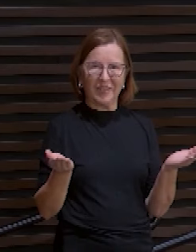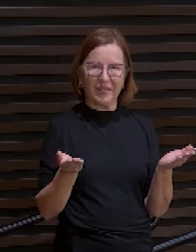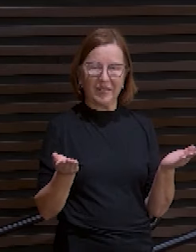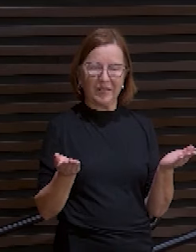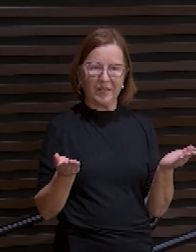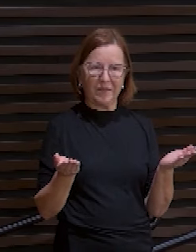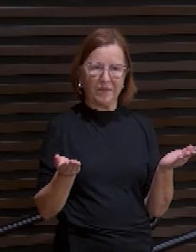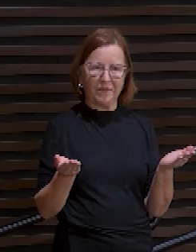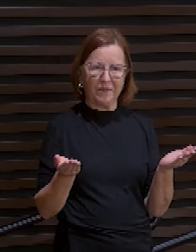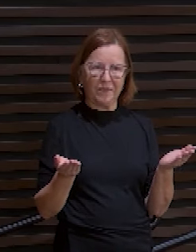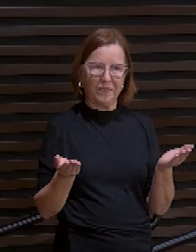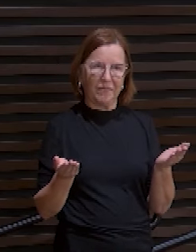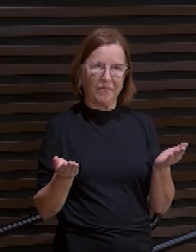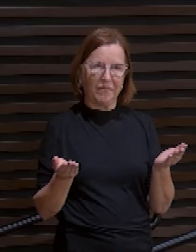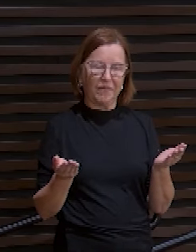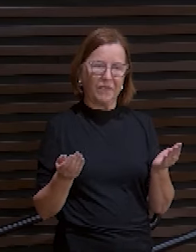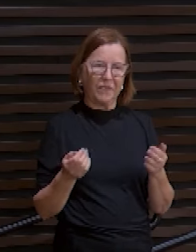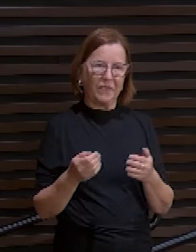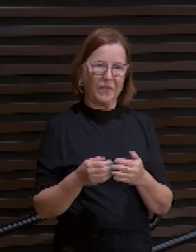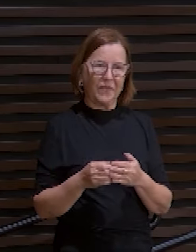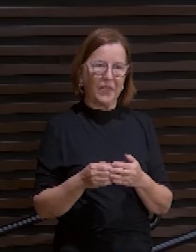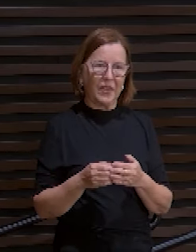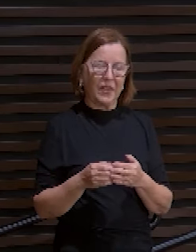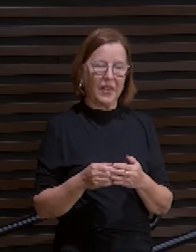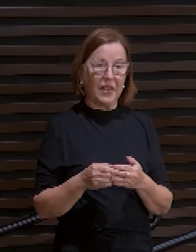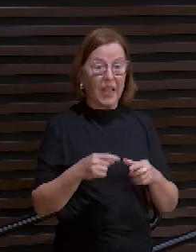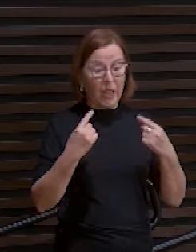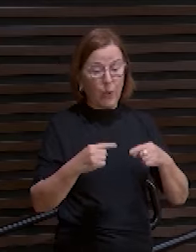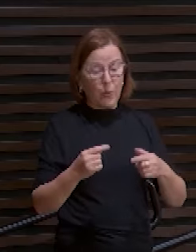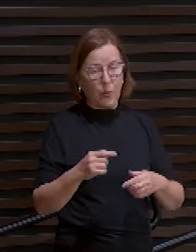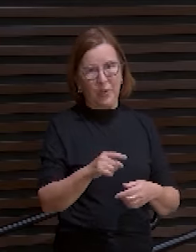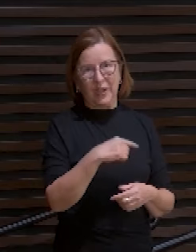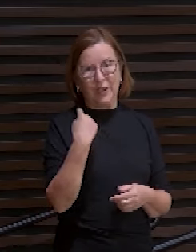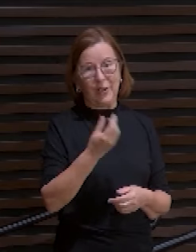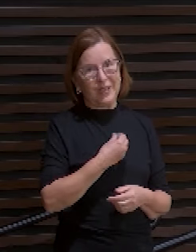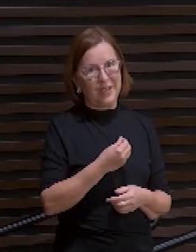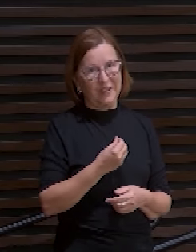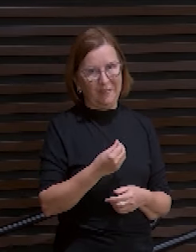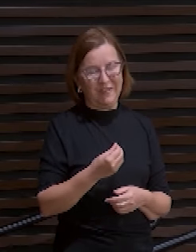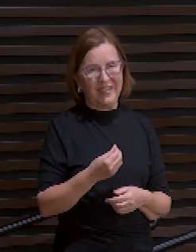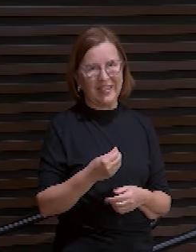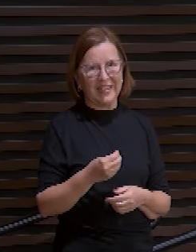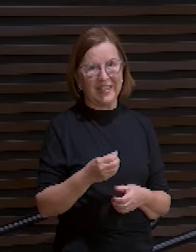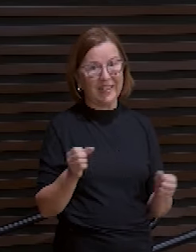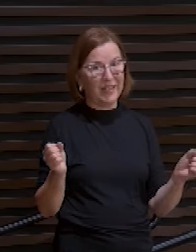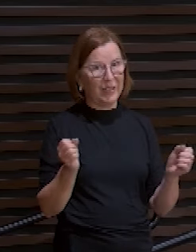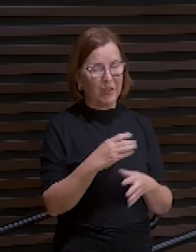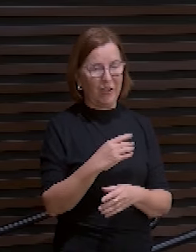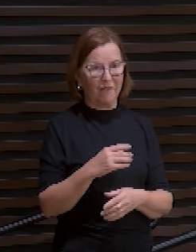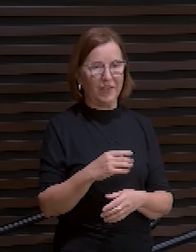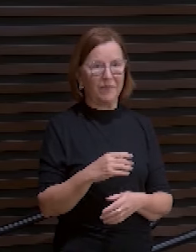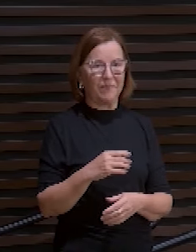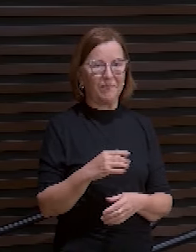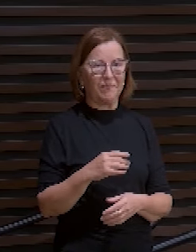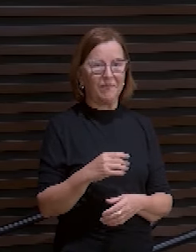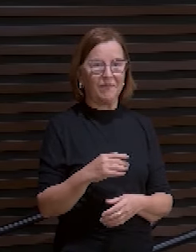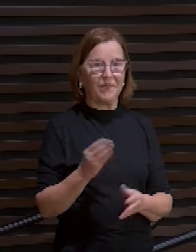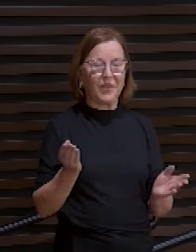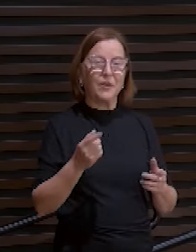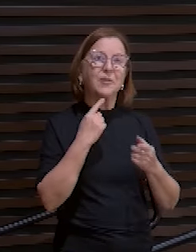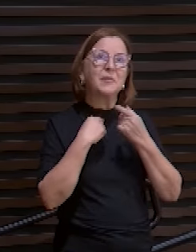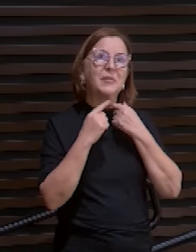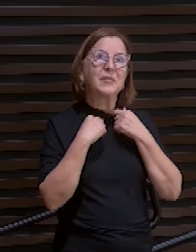elas contradizem totalmente nossa vida renascida do alto buscando os desejos do espírito